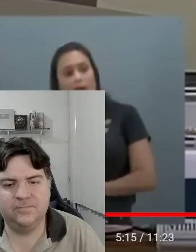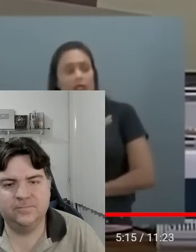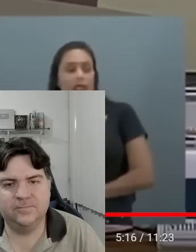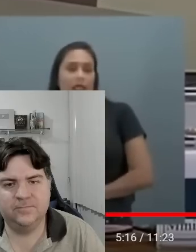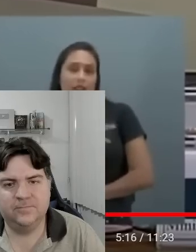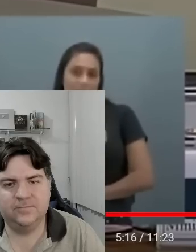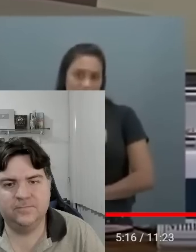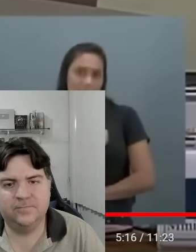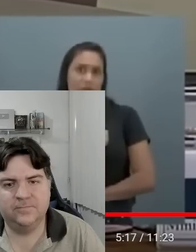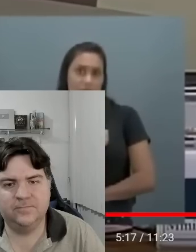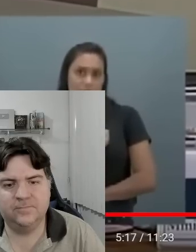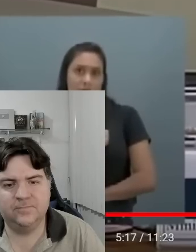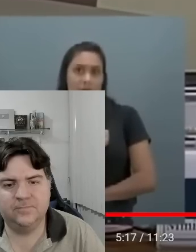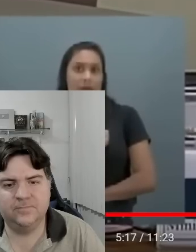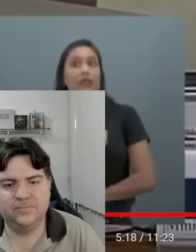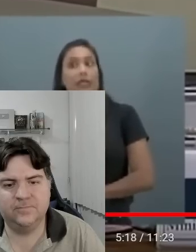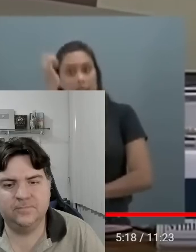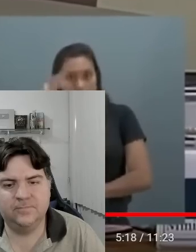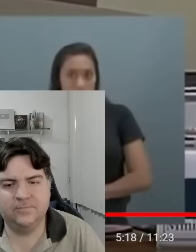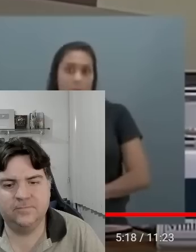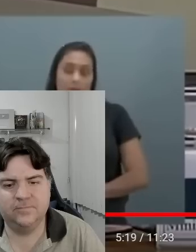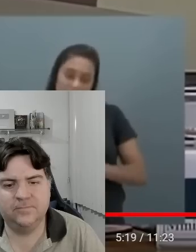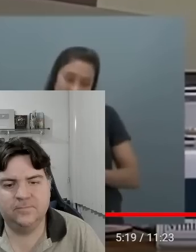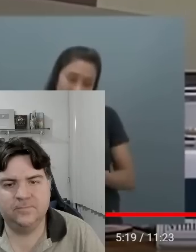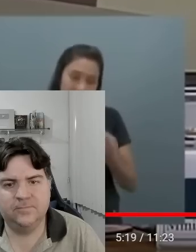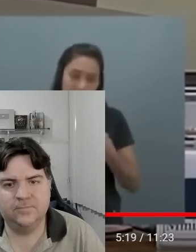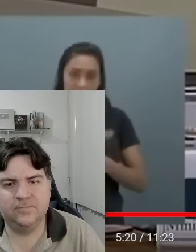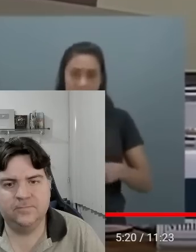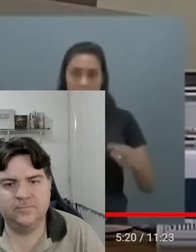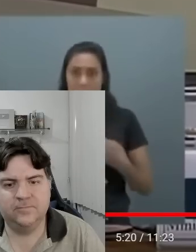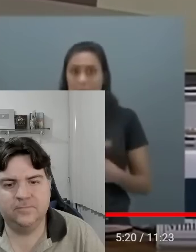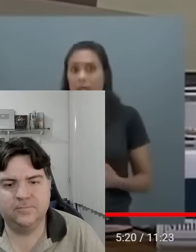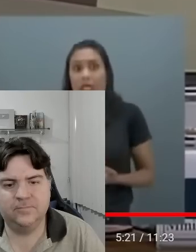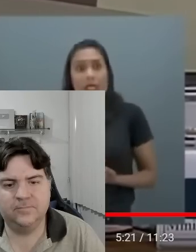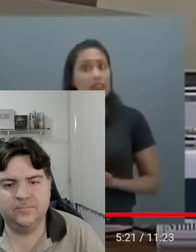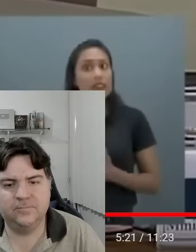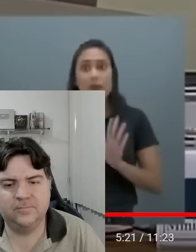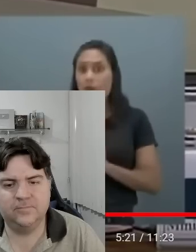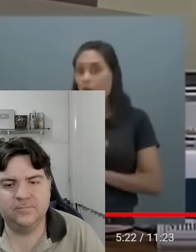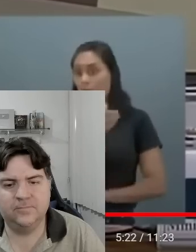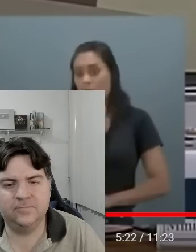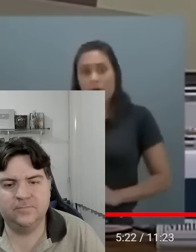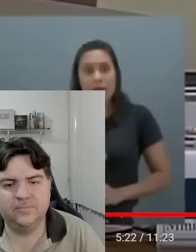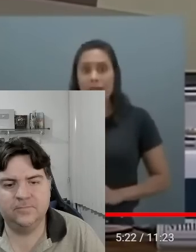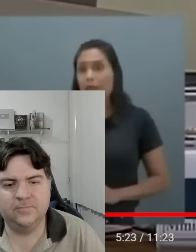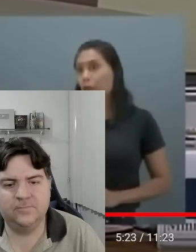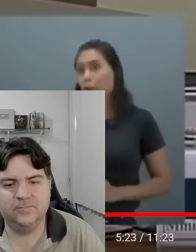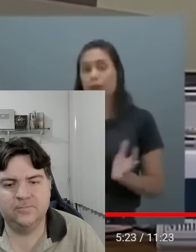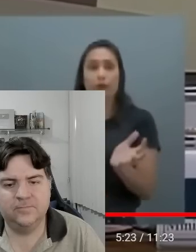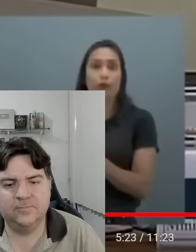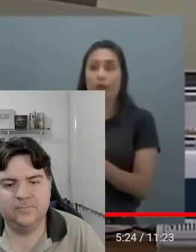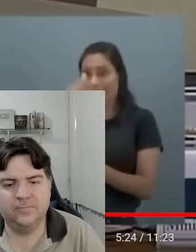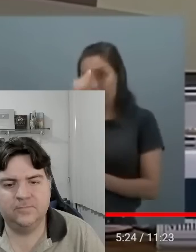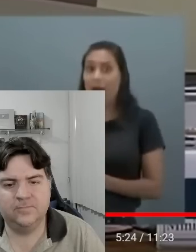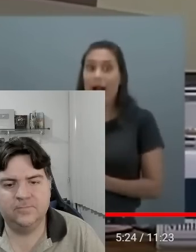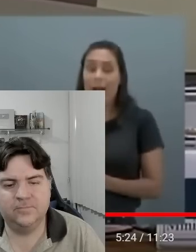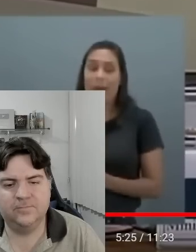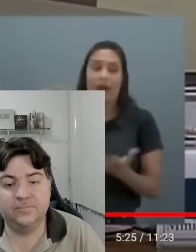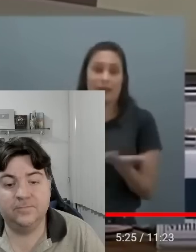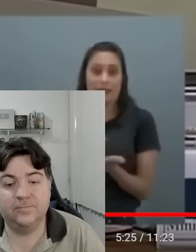brasileiro tem relações, se o próprio governo não pediu ainda, não motivou, e se não é, e não foi até o